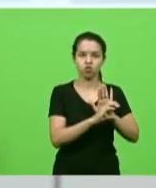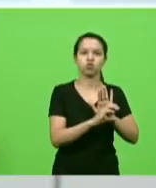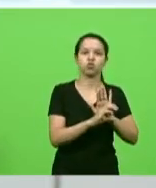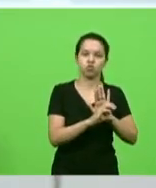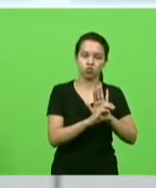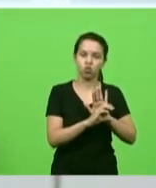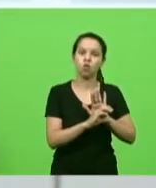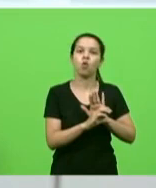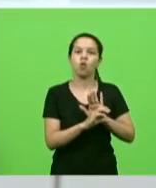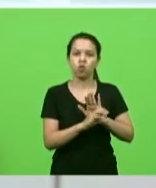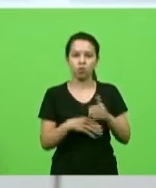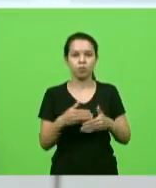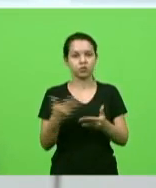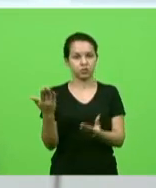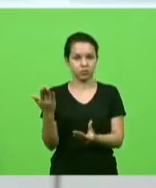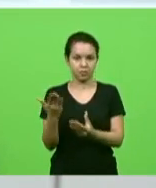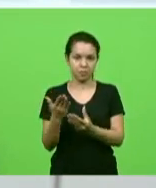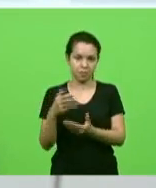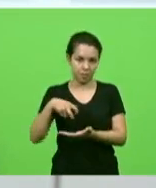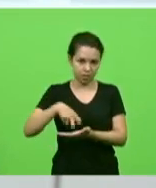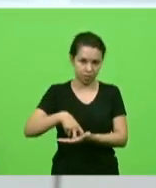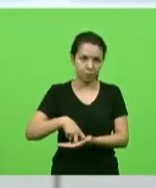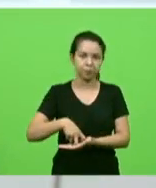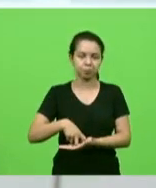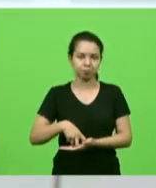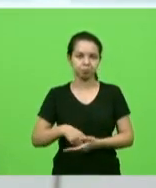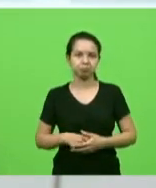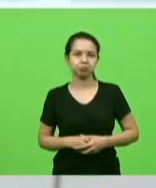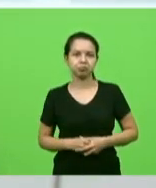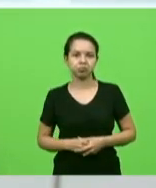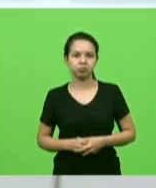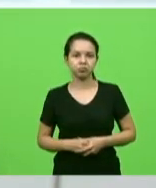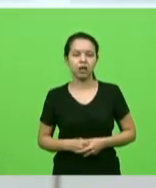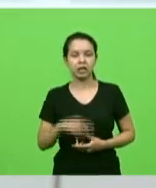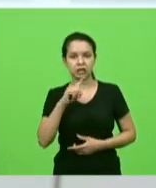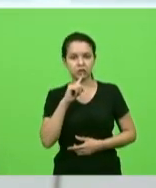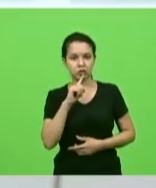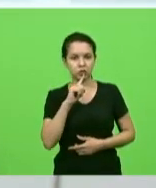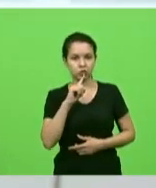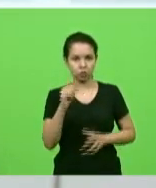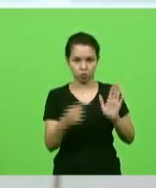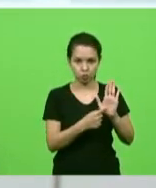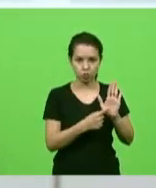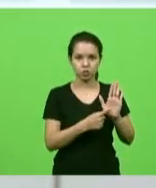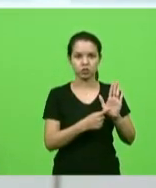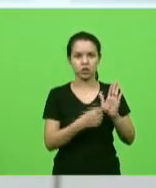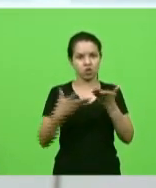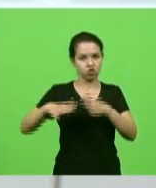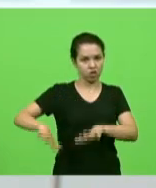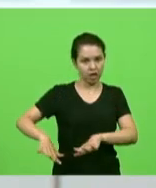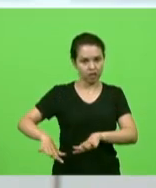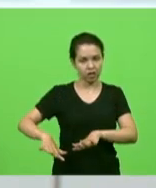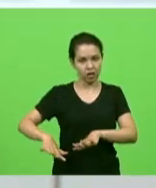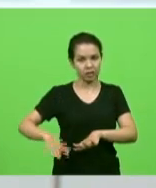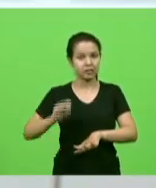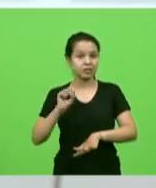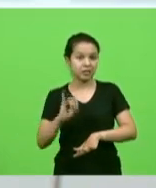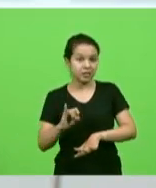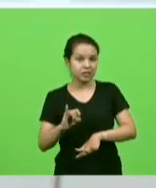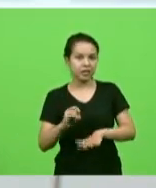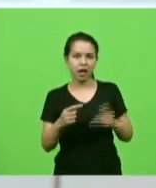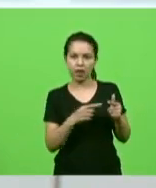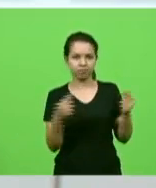e penal a denúncia será rejeitada quando for manifestamente inepta